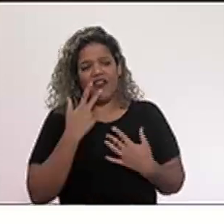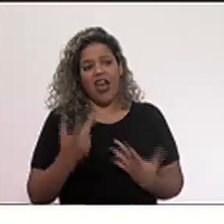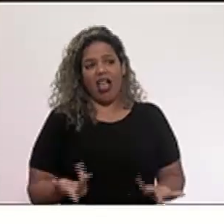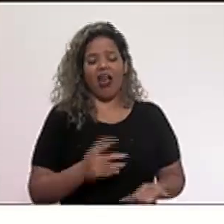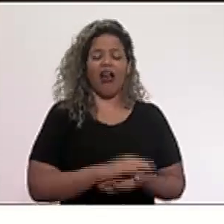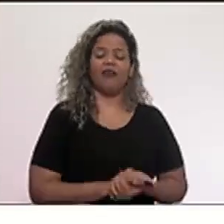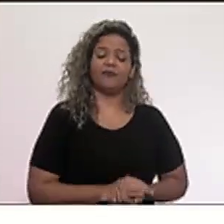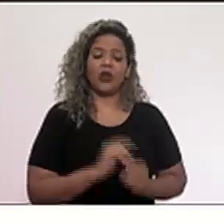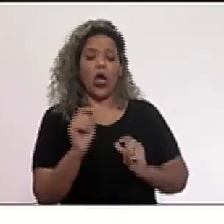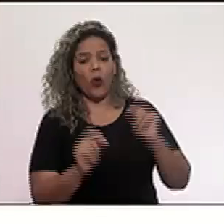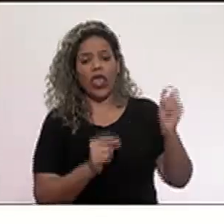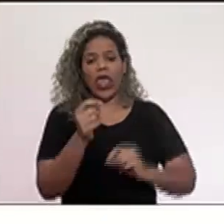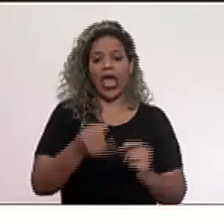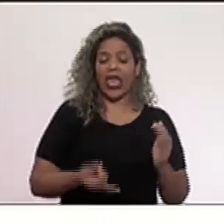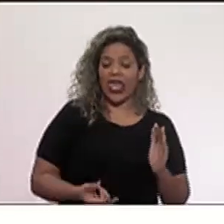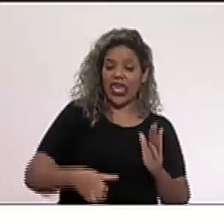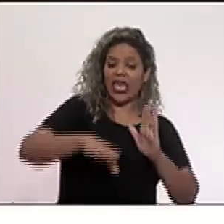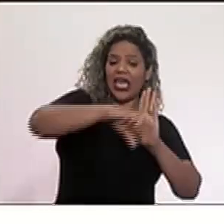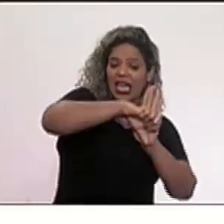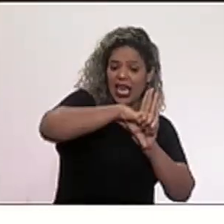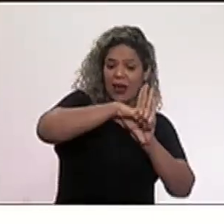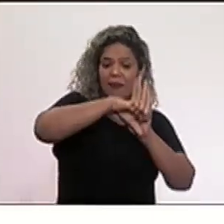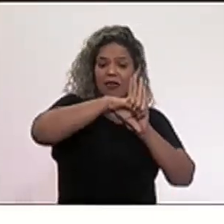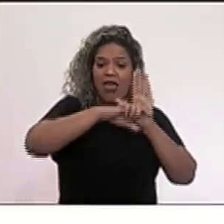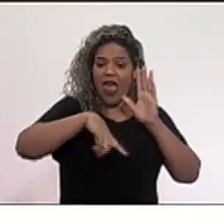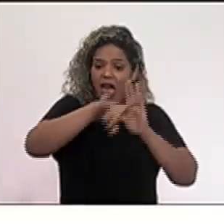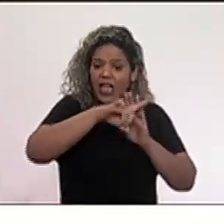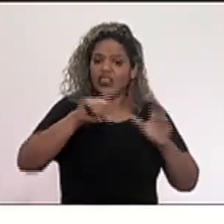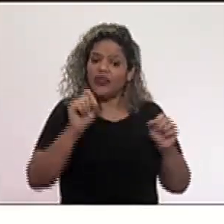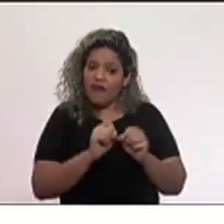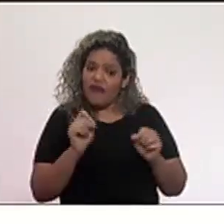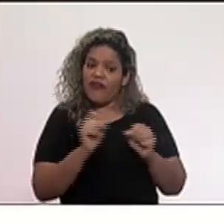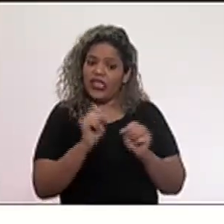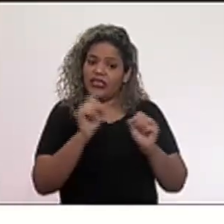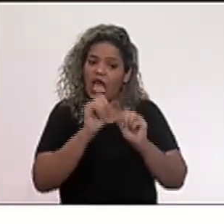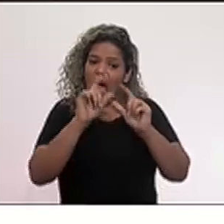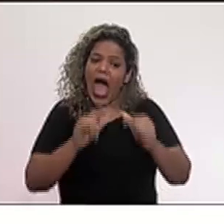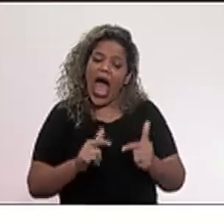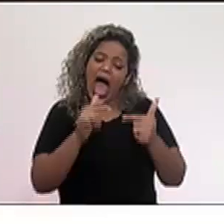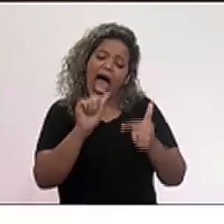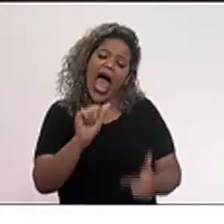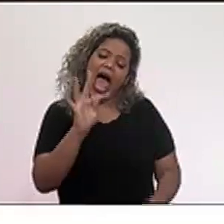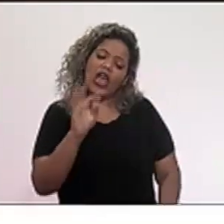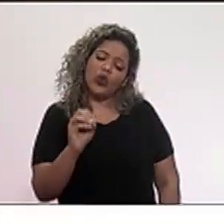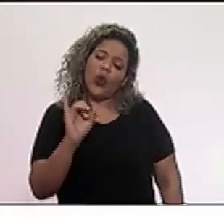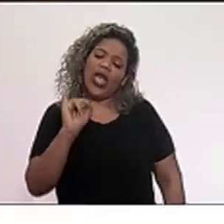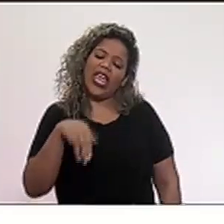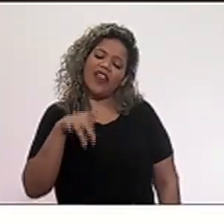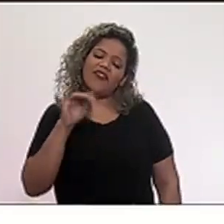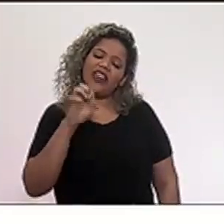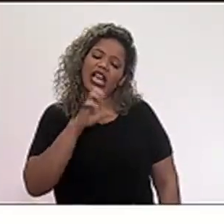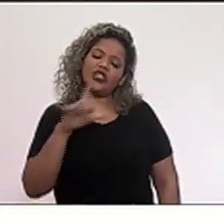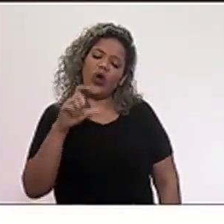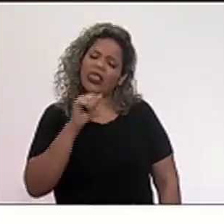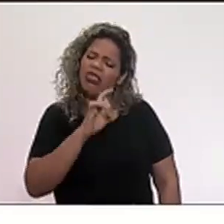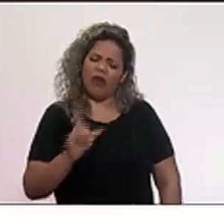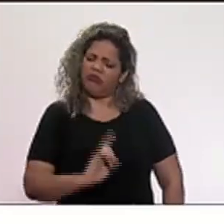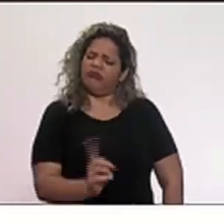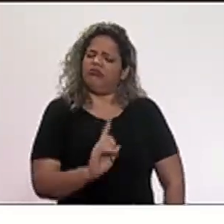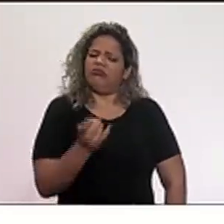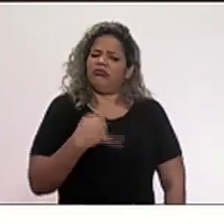chamar o crime que esses marginais cometem de atos infracionais,